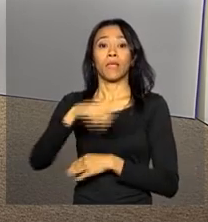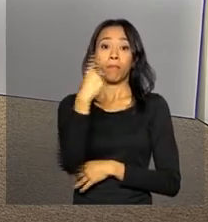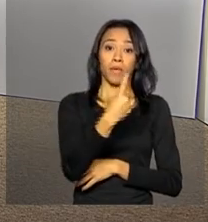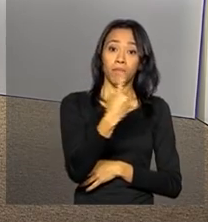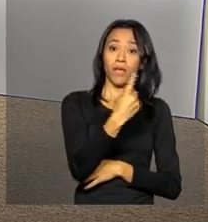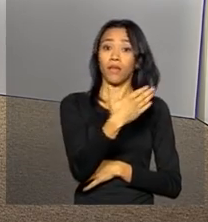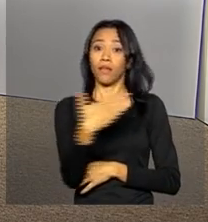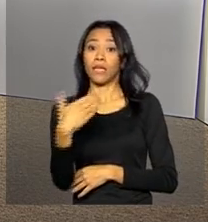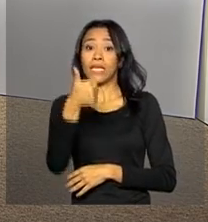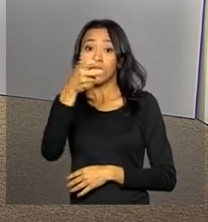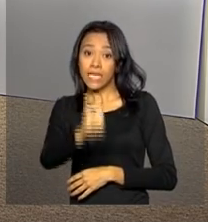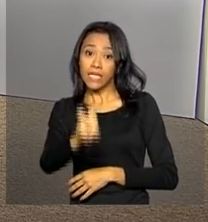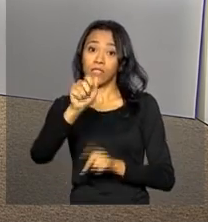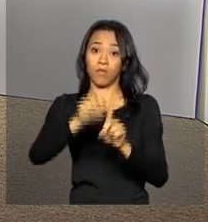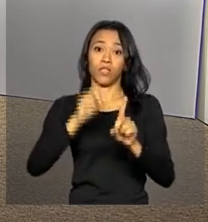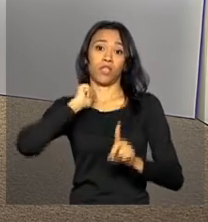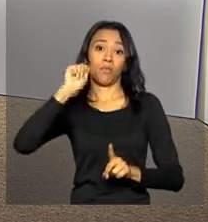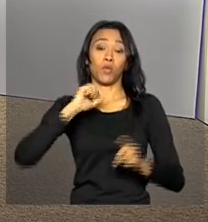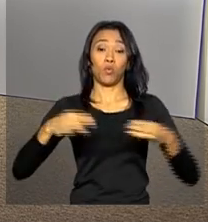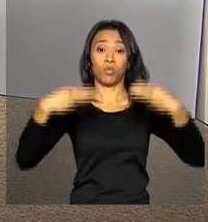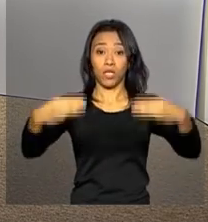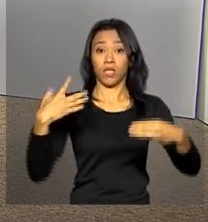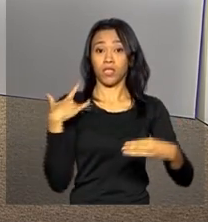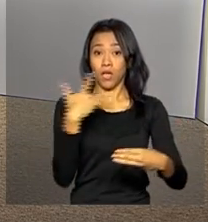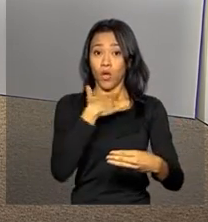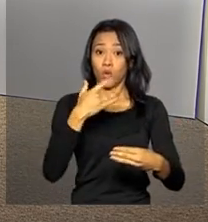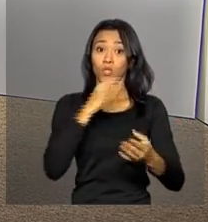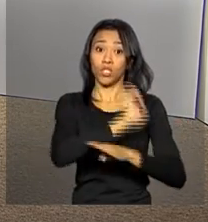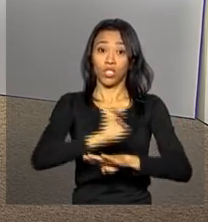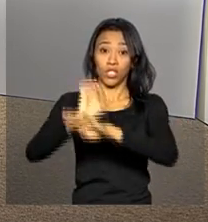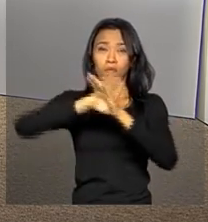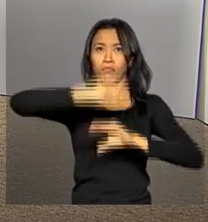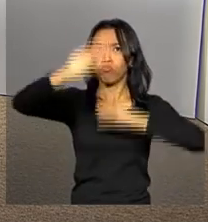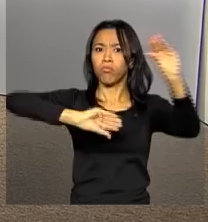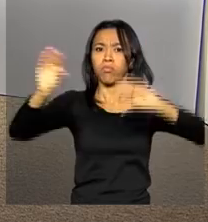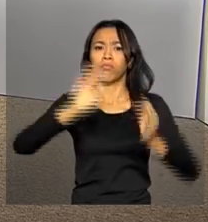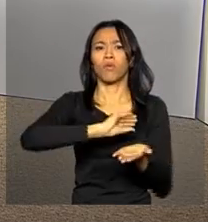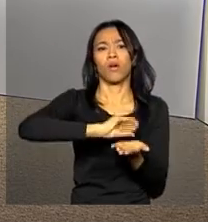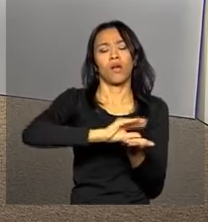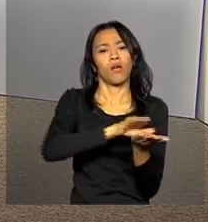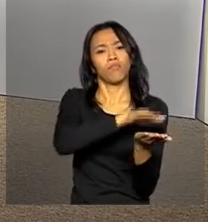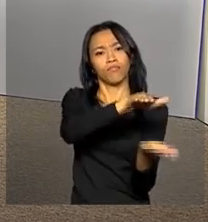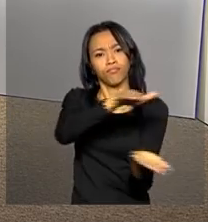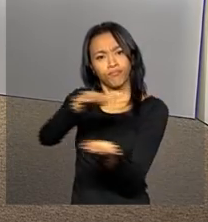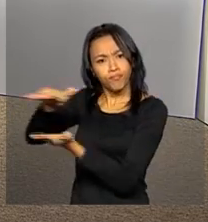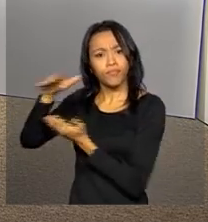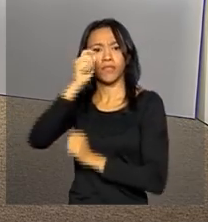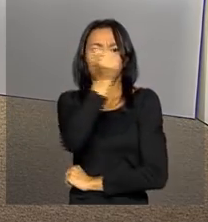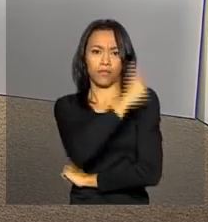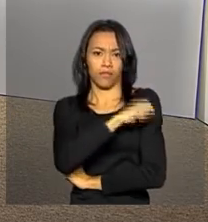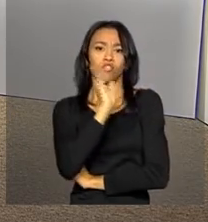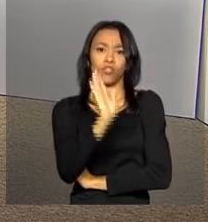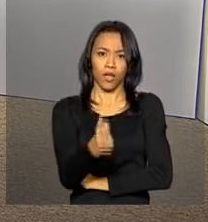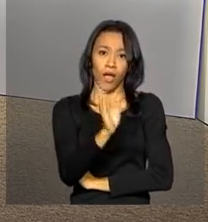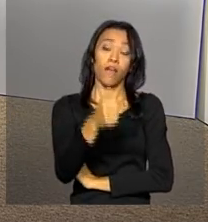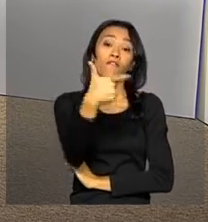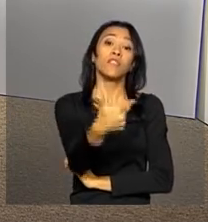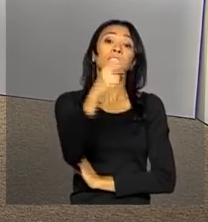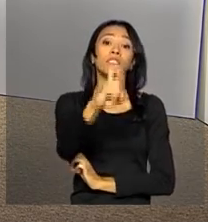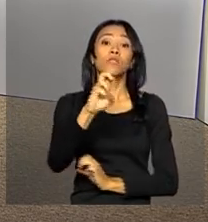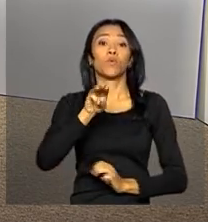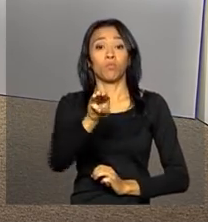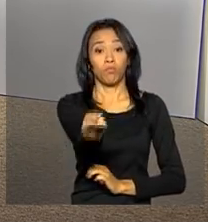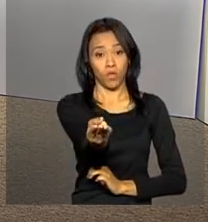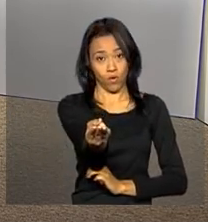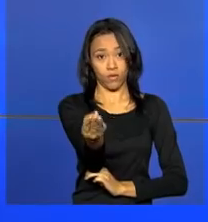e 15 de abril, o Ministério da Saúde enviou aos estados as primeiras remessas da vacina contra a influenza. São cerca de 25